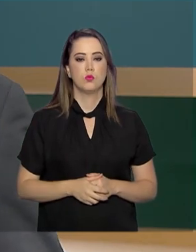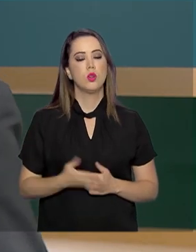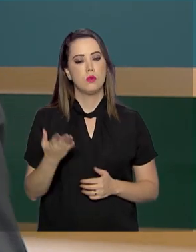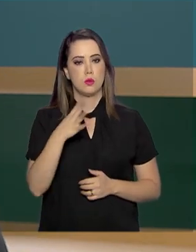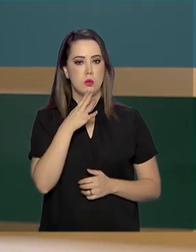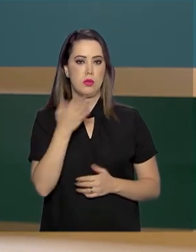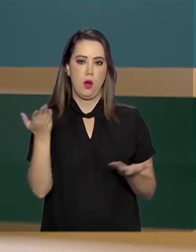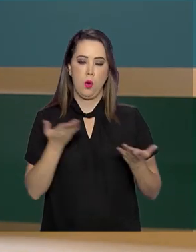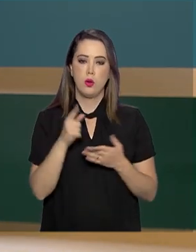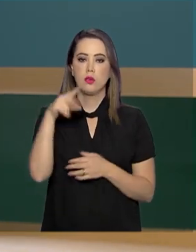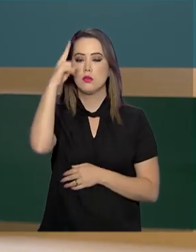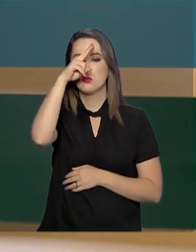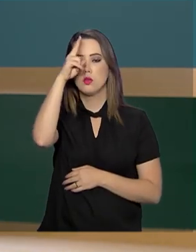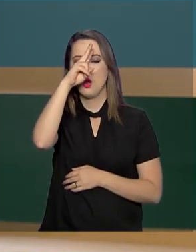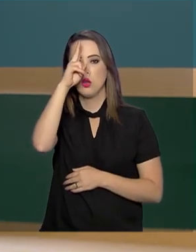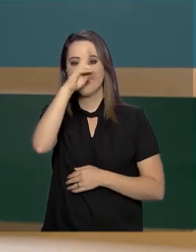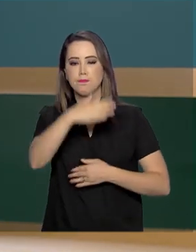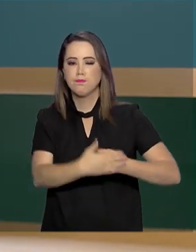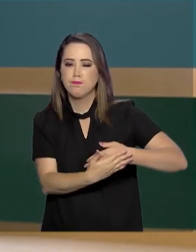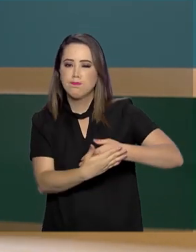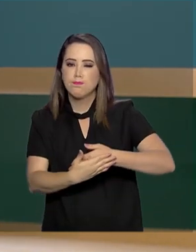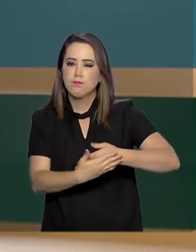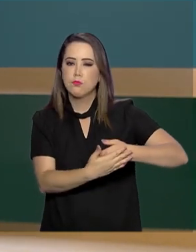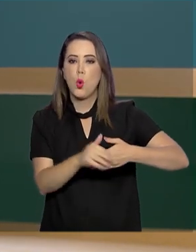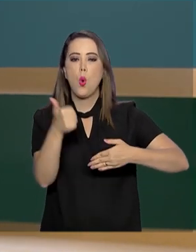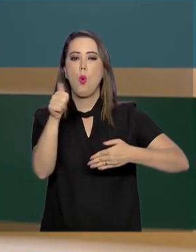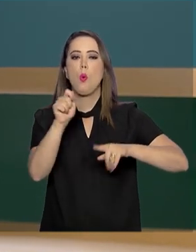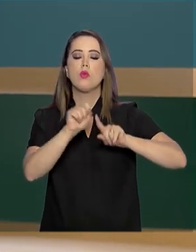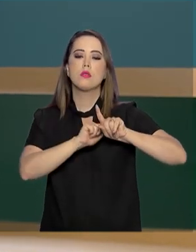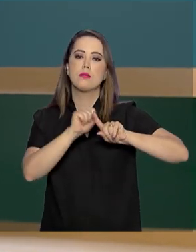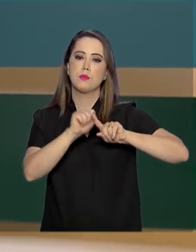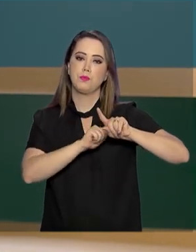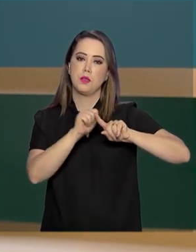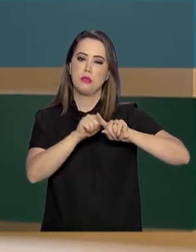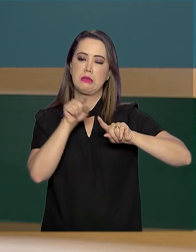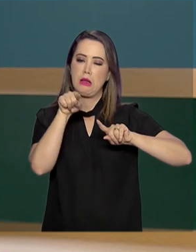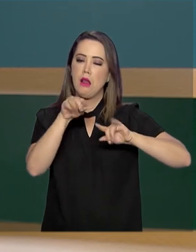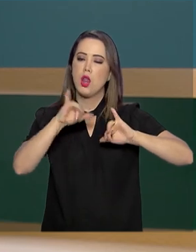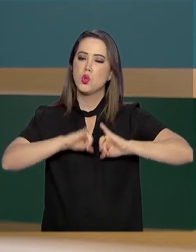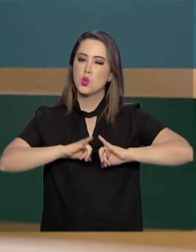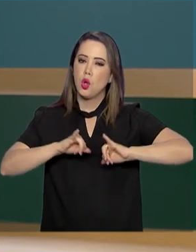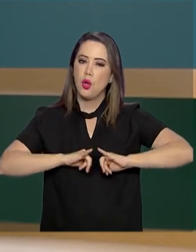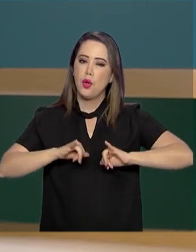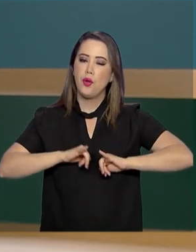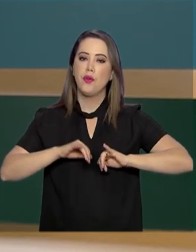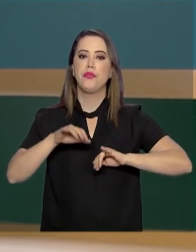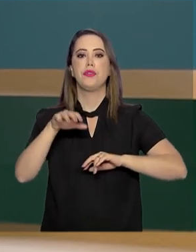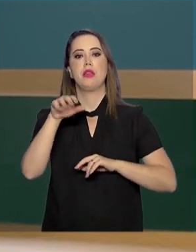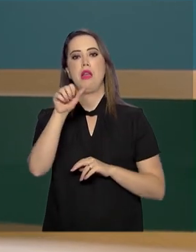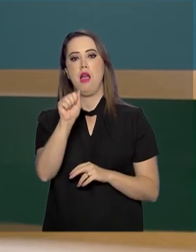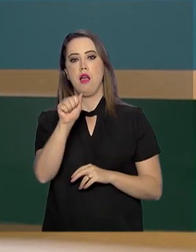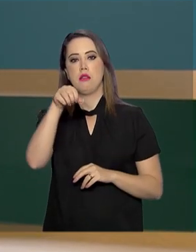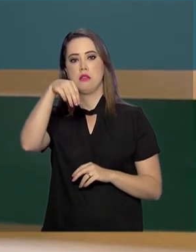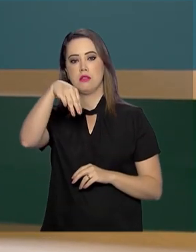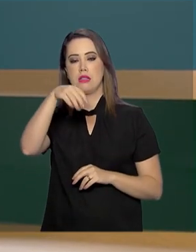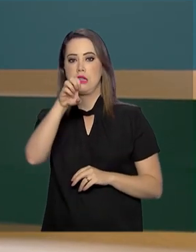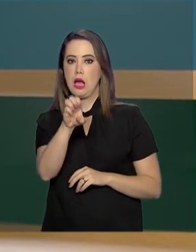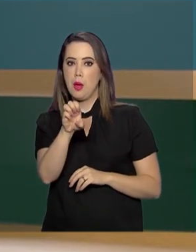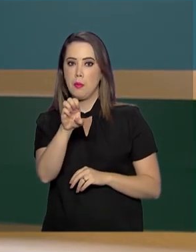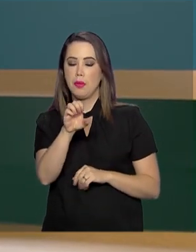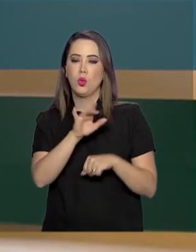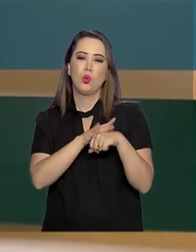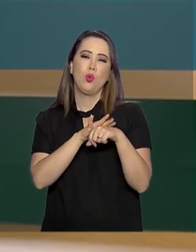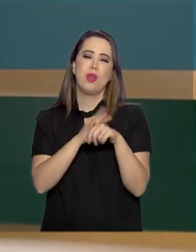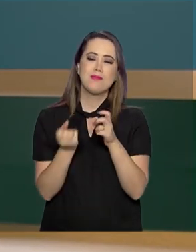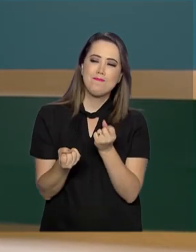vai conhecer agora a história da pequena marina de 11 meses ela sofre de atrofia muscular espinhal uma doença rara o